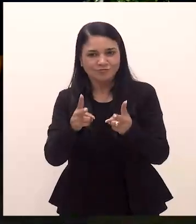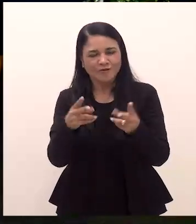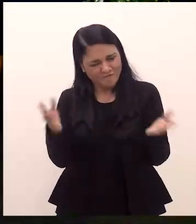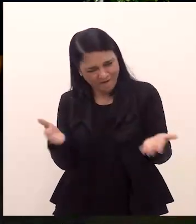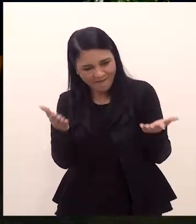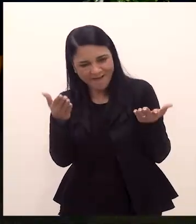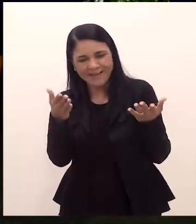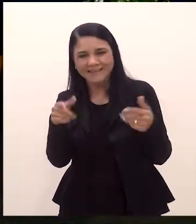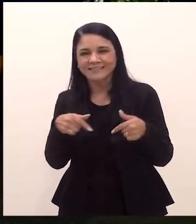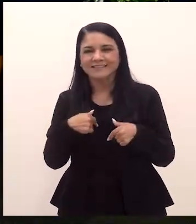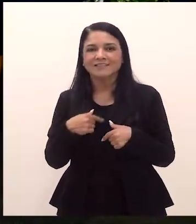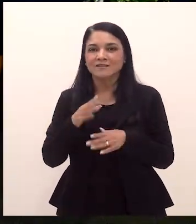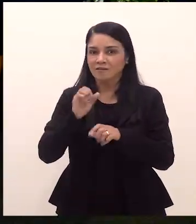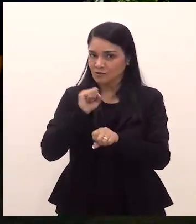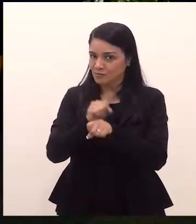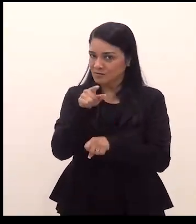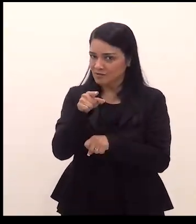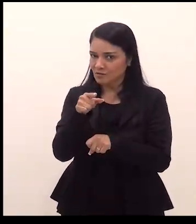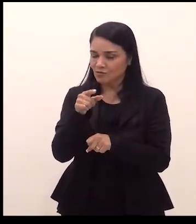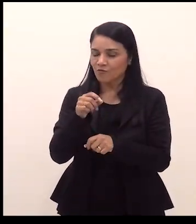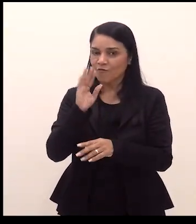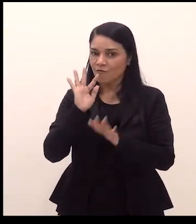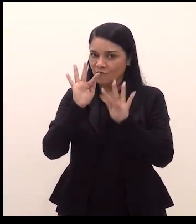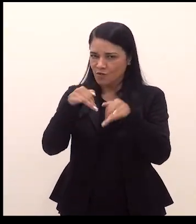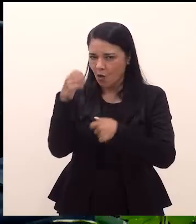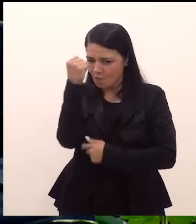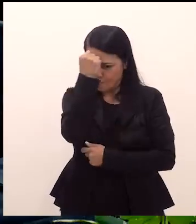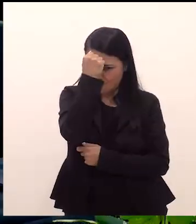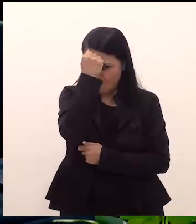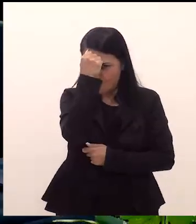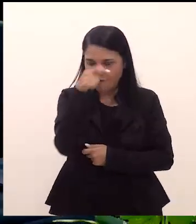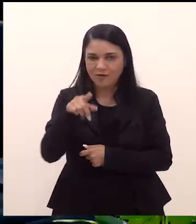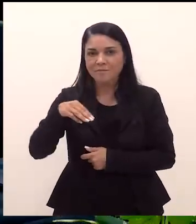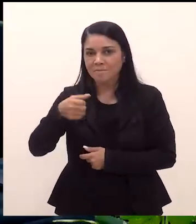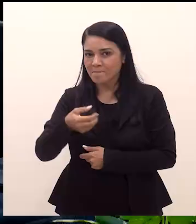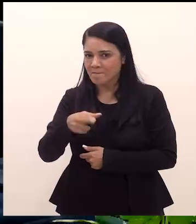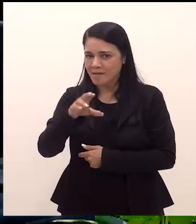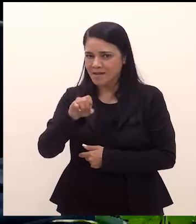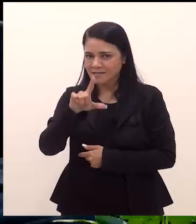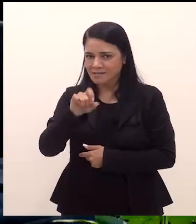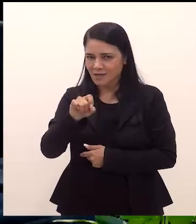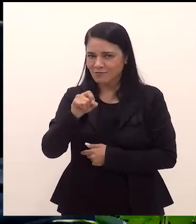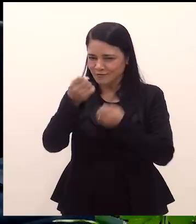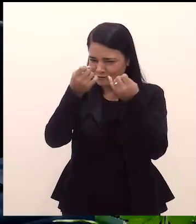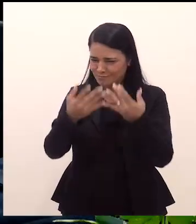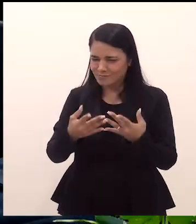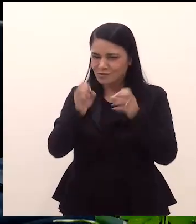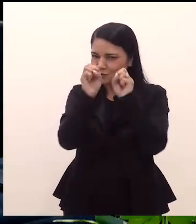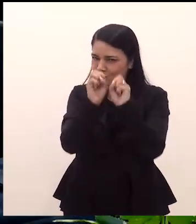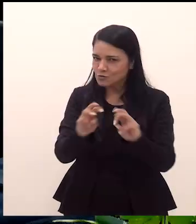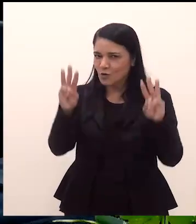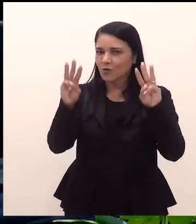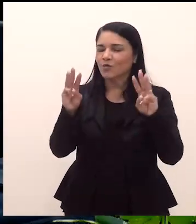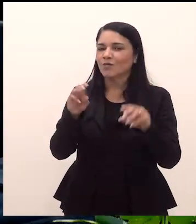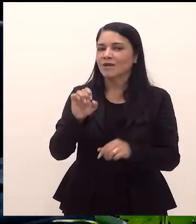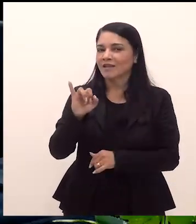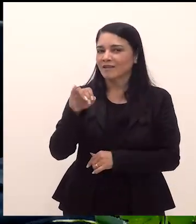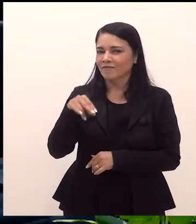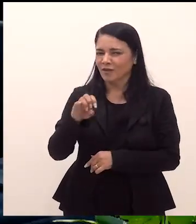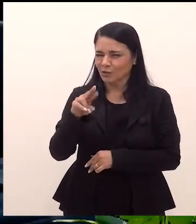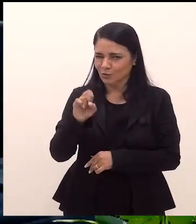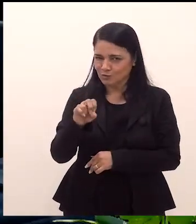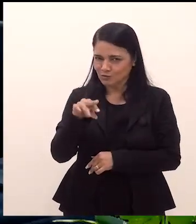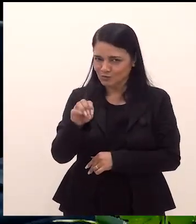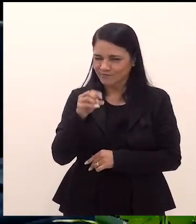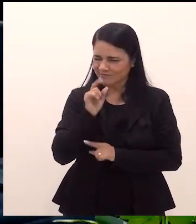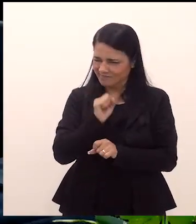brasileira. Parabéns, segue voando, que a gente gosta. Fica por aqui que no final tem forró. Puxa o tapete que o Marcelo Gaudi vem aí e vai falar do